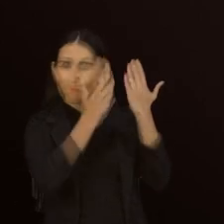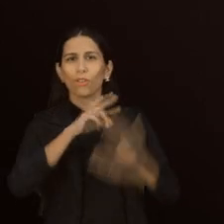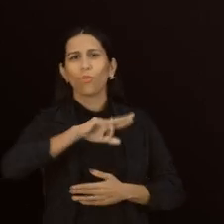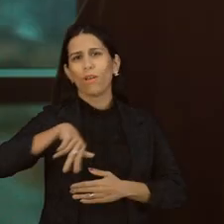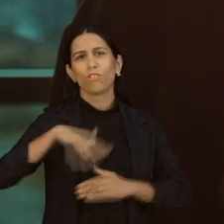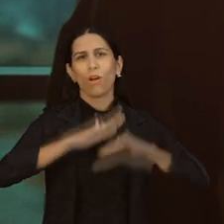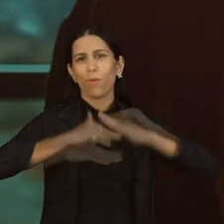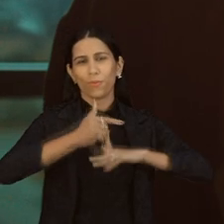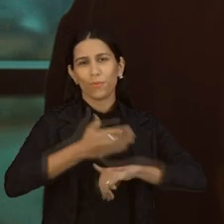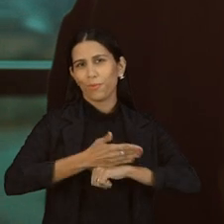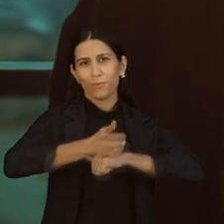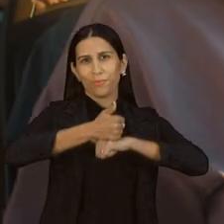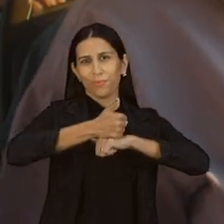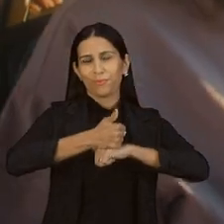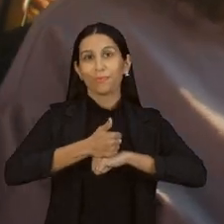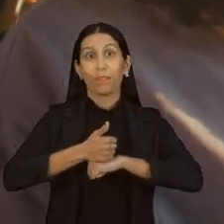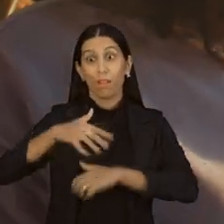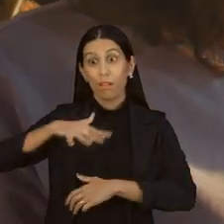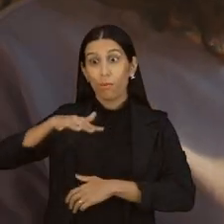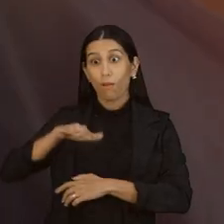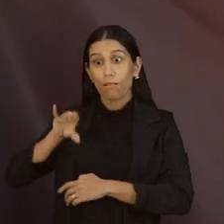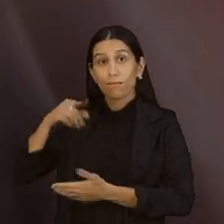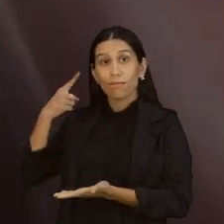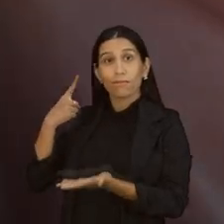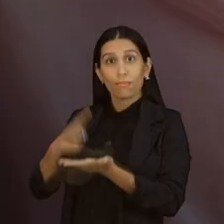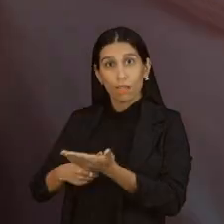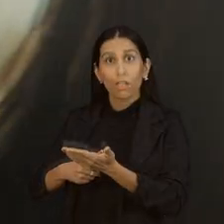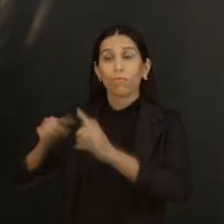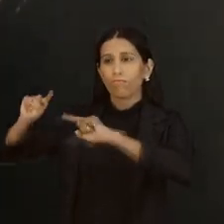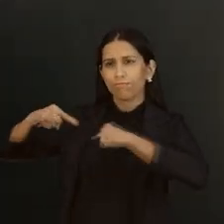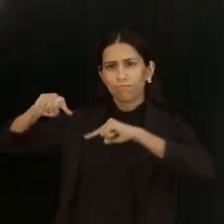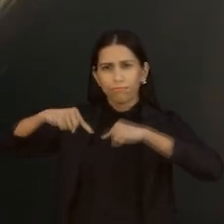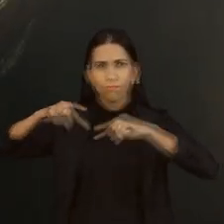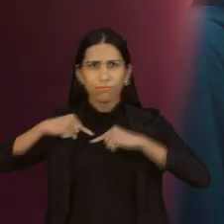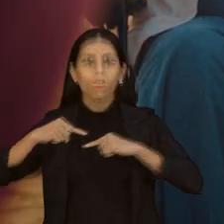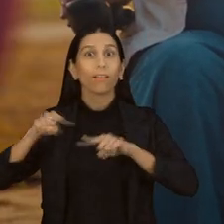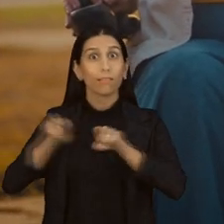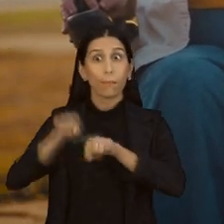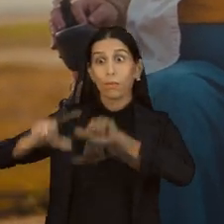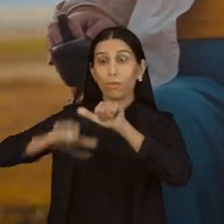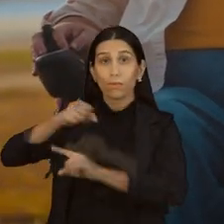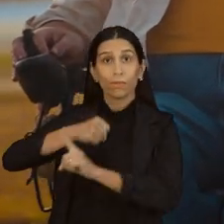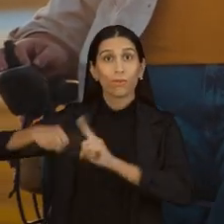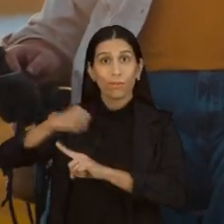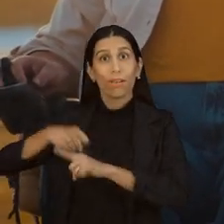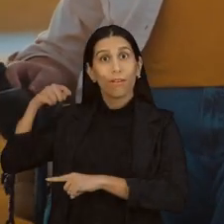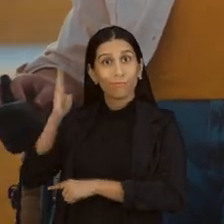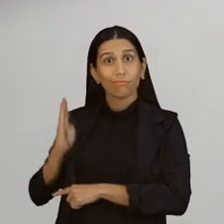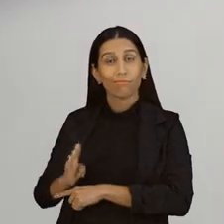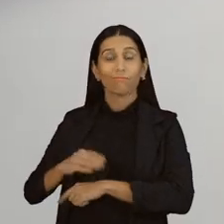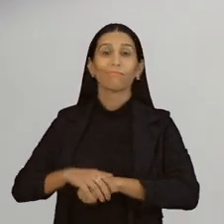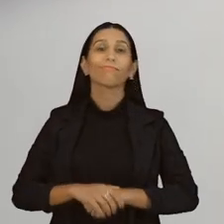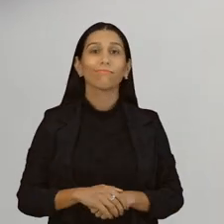A psicologia é mais que uma profissão. É uma ciência comprometida com os desafios e as transformações sociais do país.